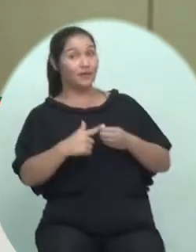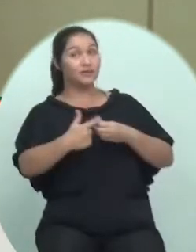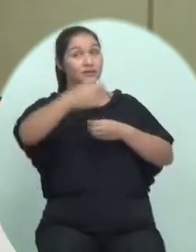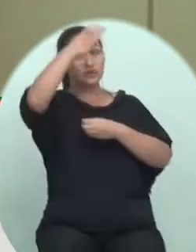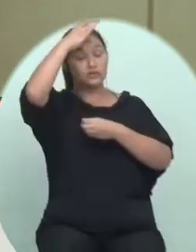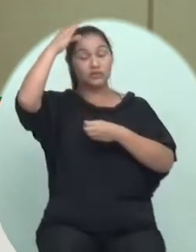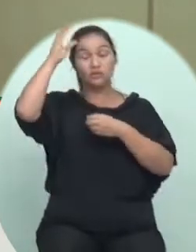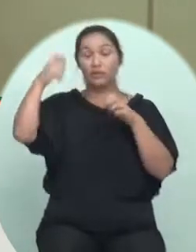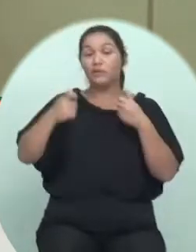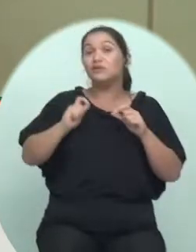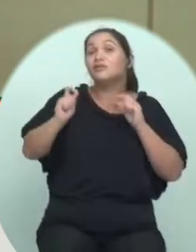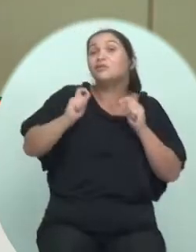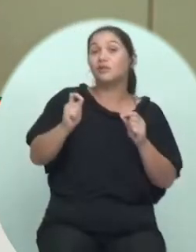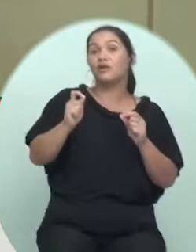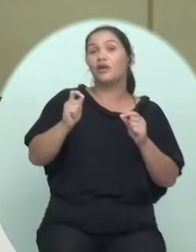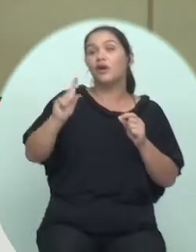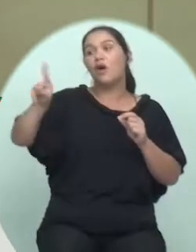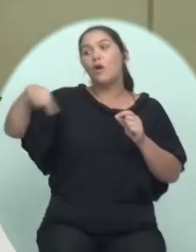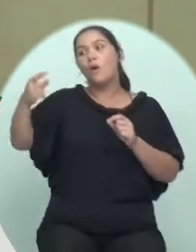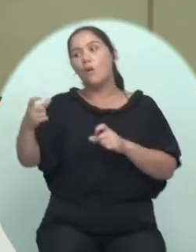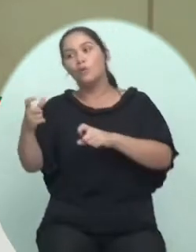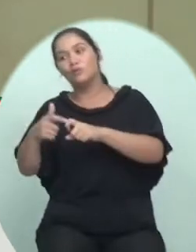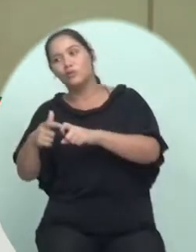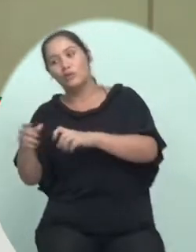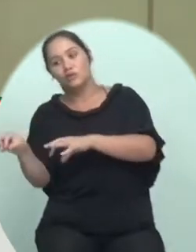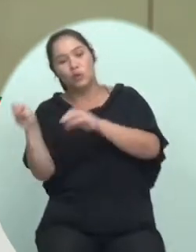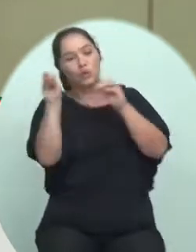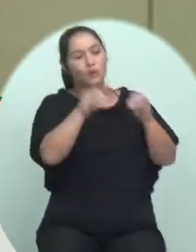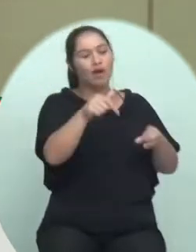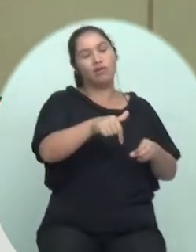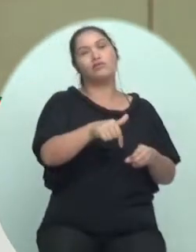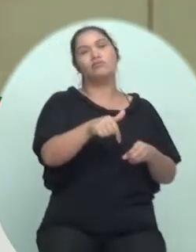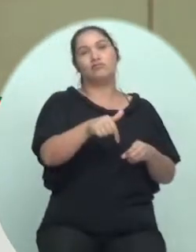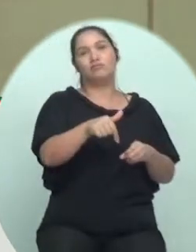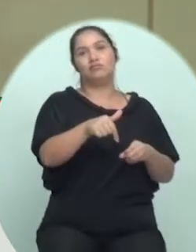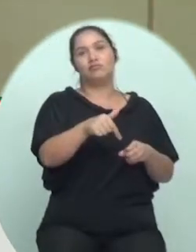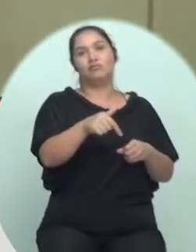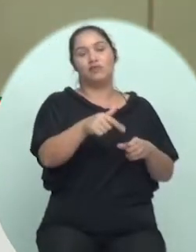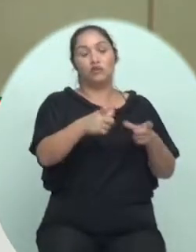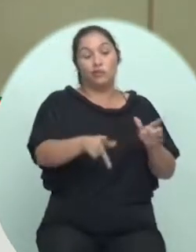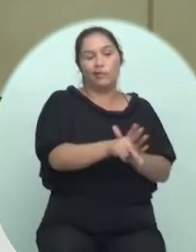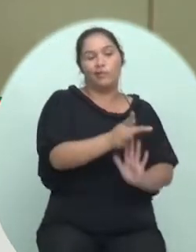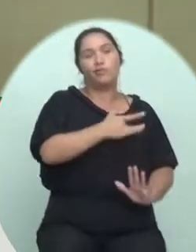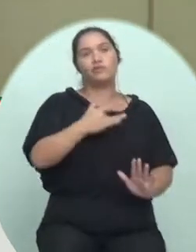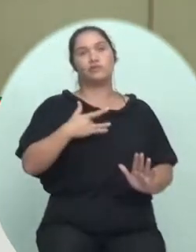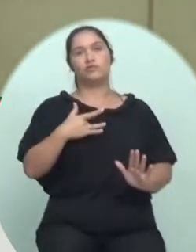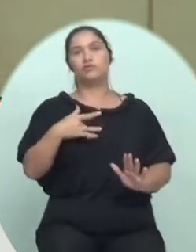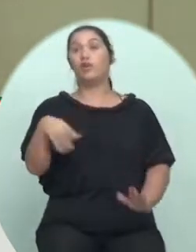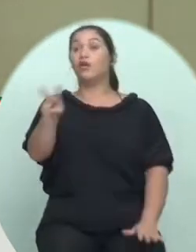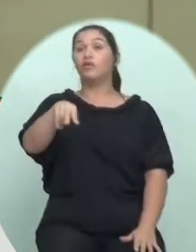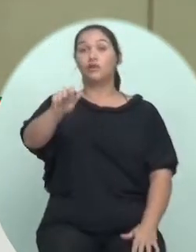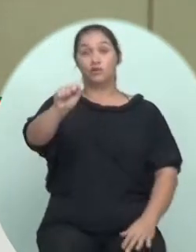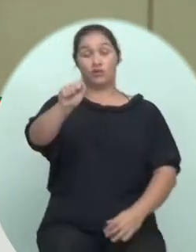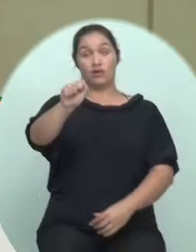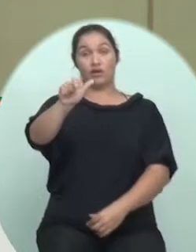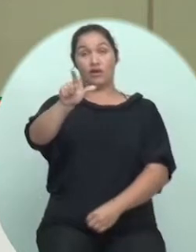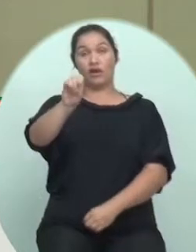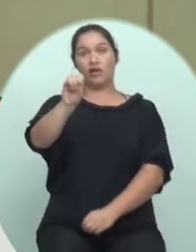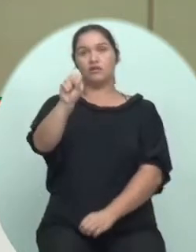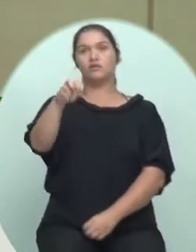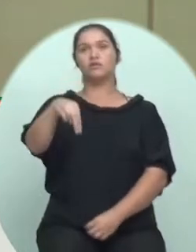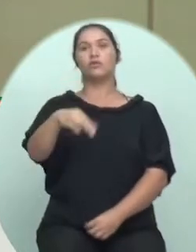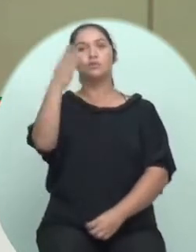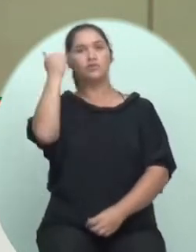precisa colocar alguém, algum profissional que venha cobrir essas férias. O vereador doutor Alisson aqui, que é médico, sabe disso. Há